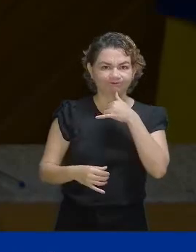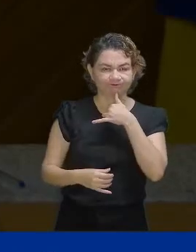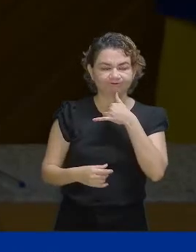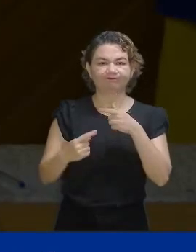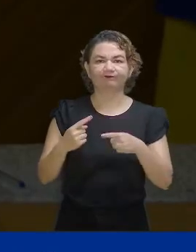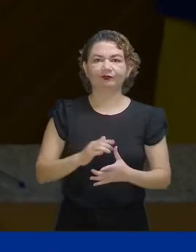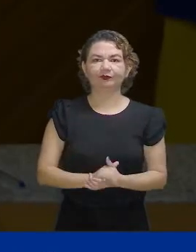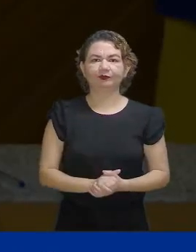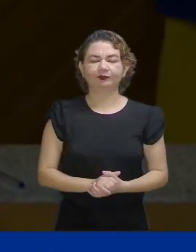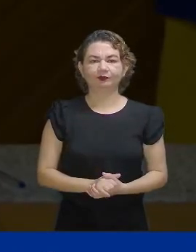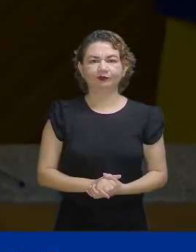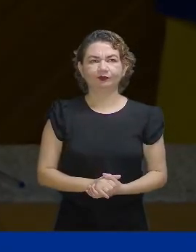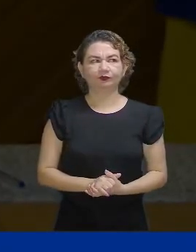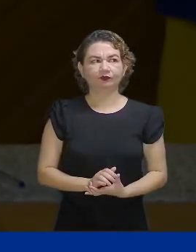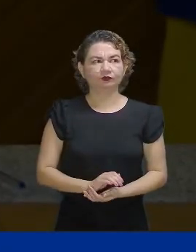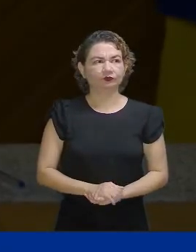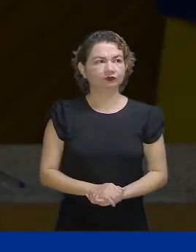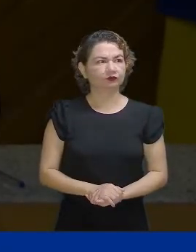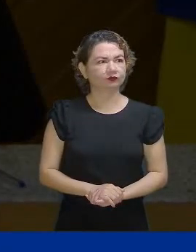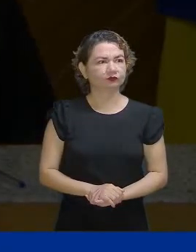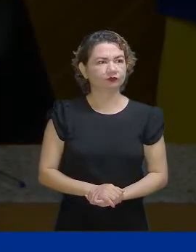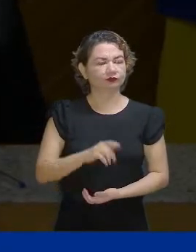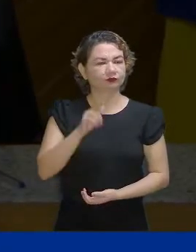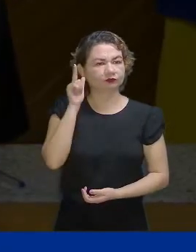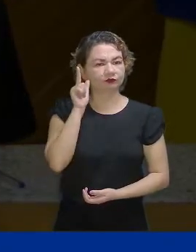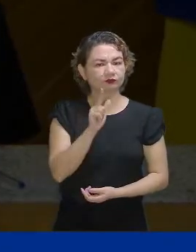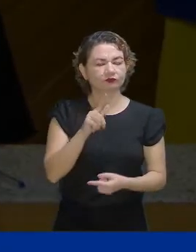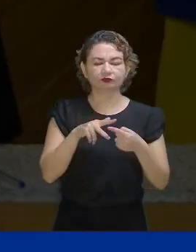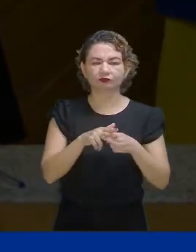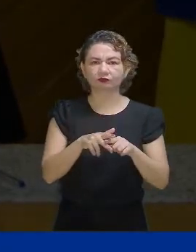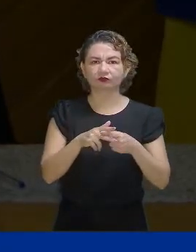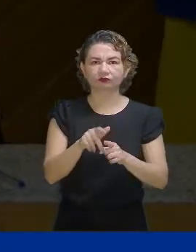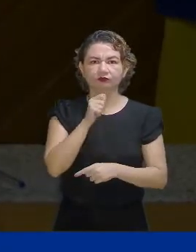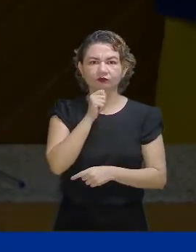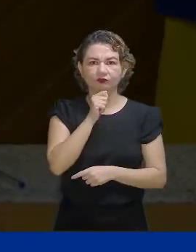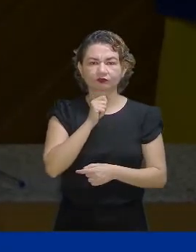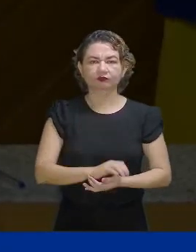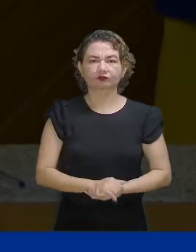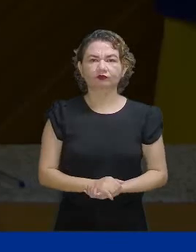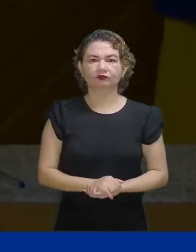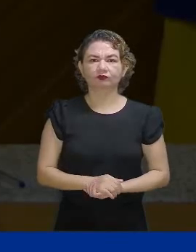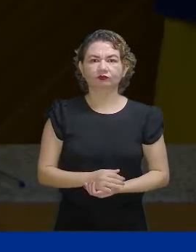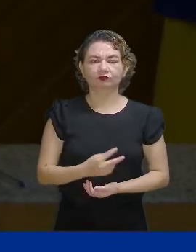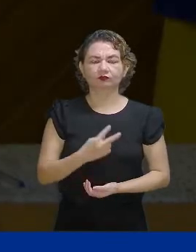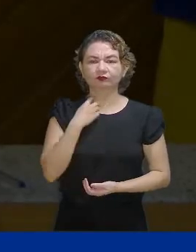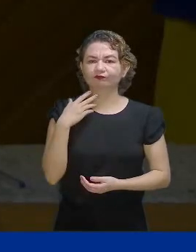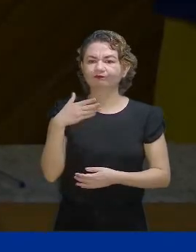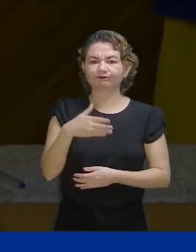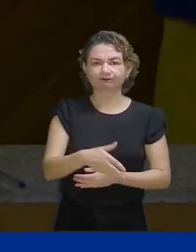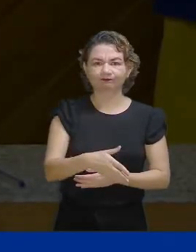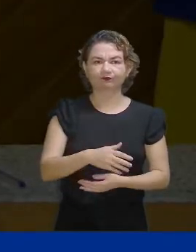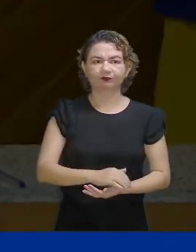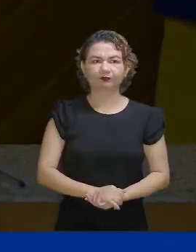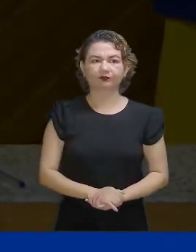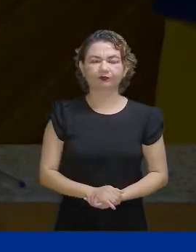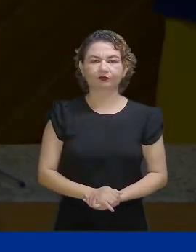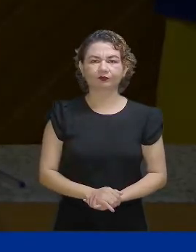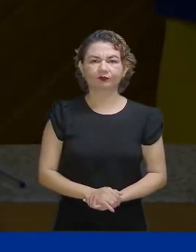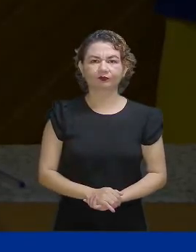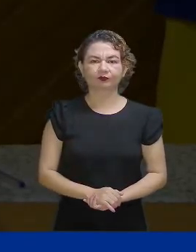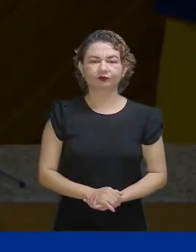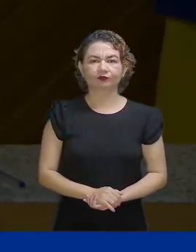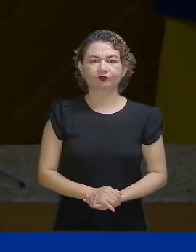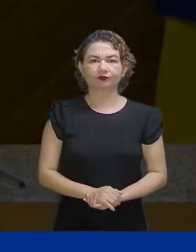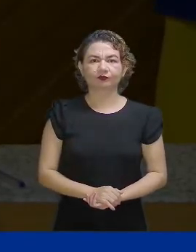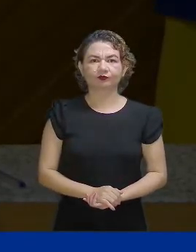apresentou problema no vídeo, aí eu ainda não consegui corrigir. E hoje eu não pude estar presente, por uma